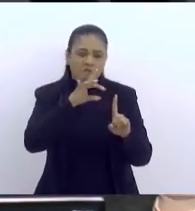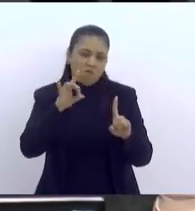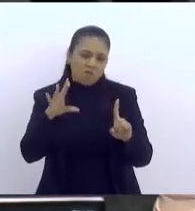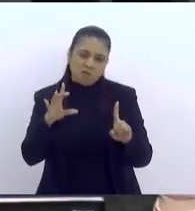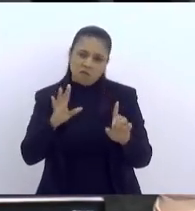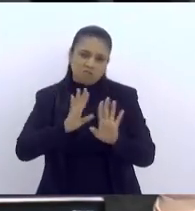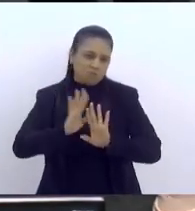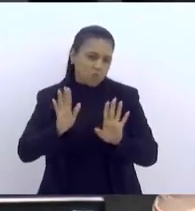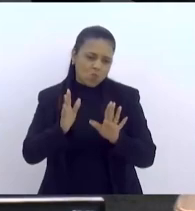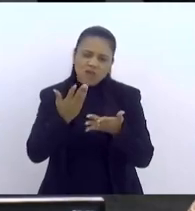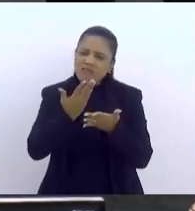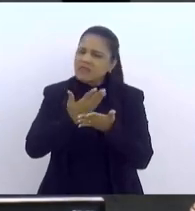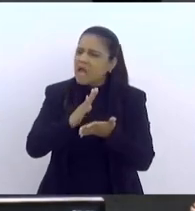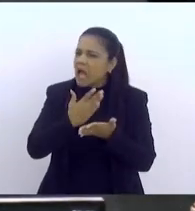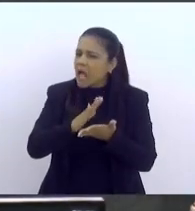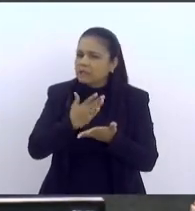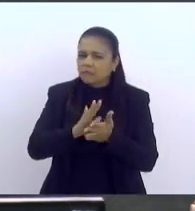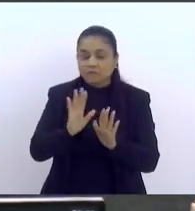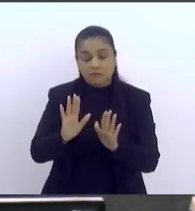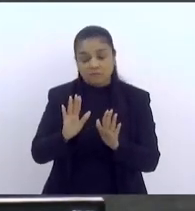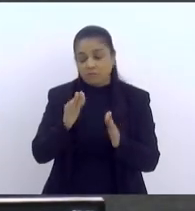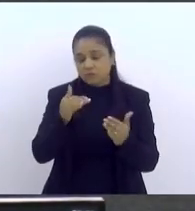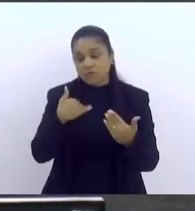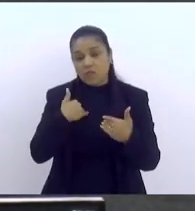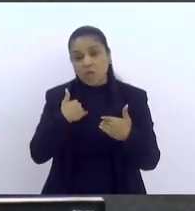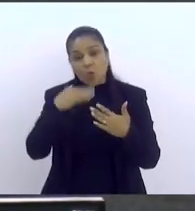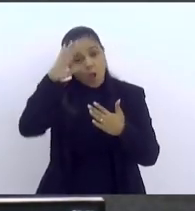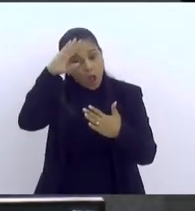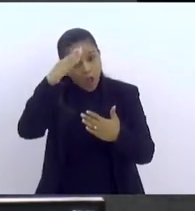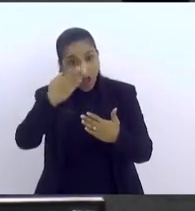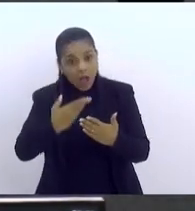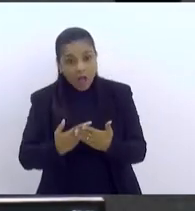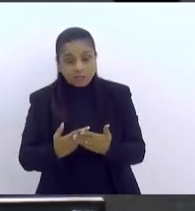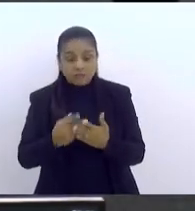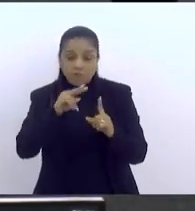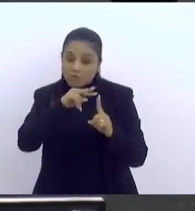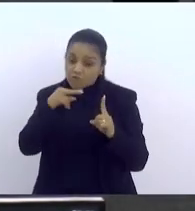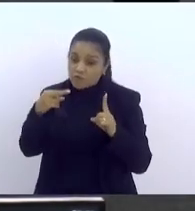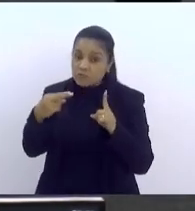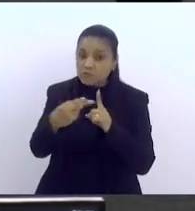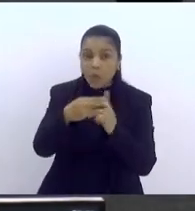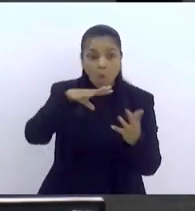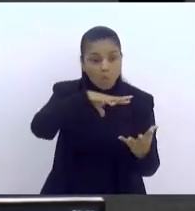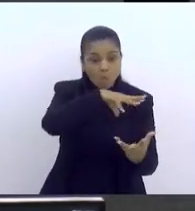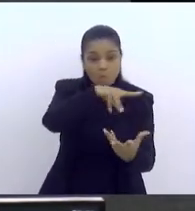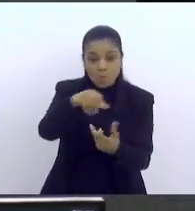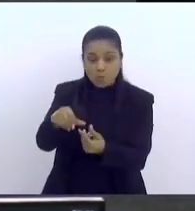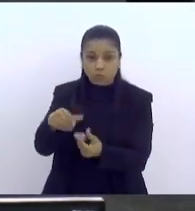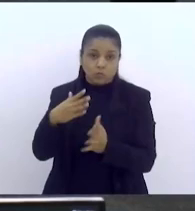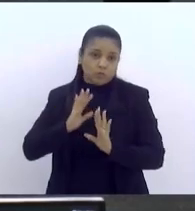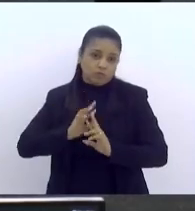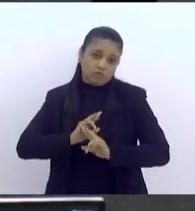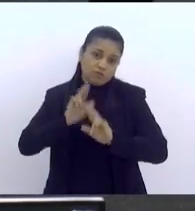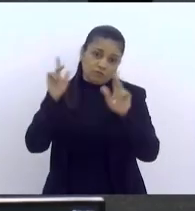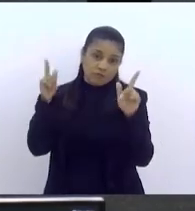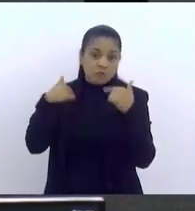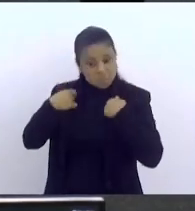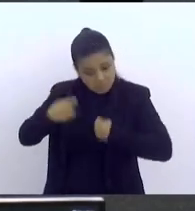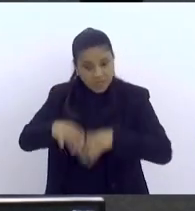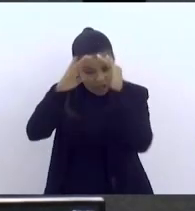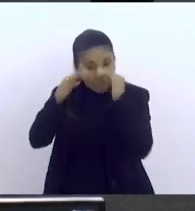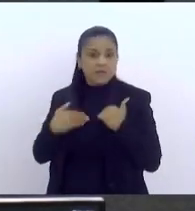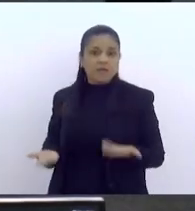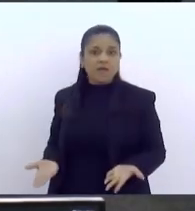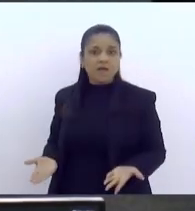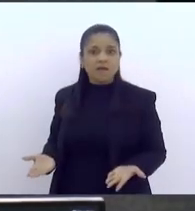nada disso. Isso tem a ver com aquilo que eu acredito, com a visão de mundo que eu tenho e que precisa ser respeitada.